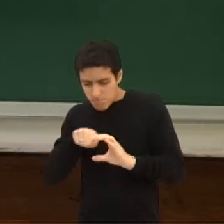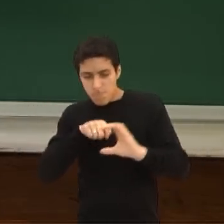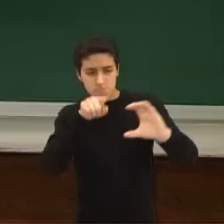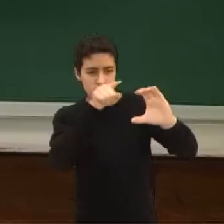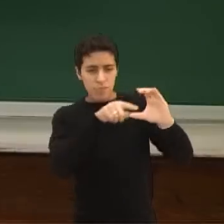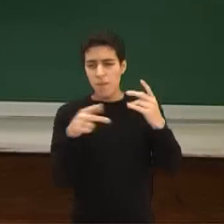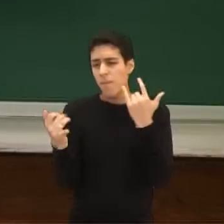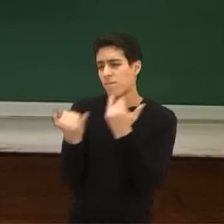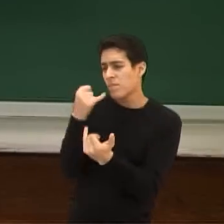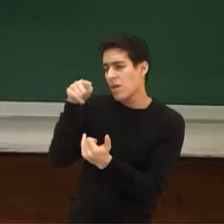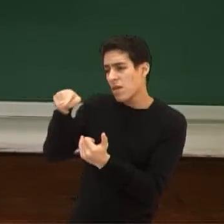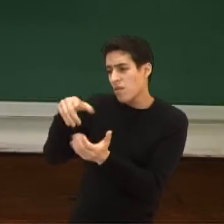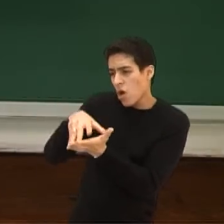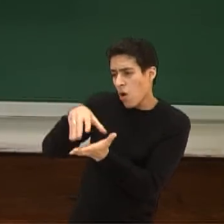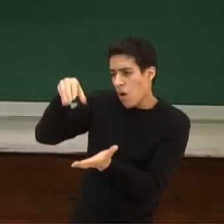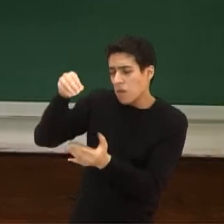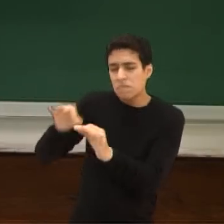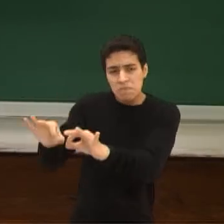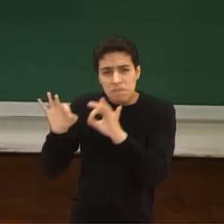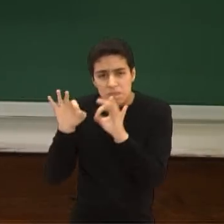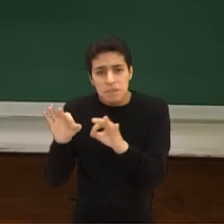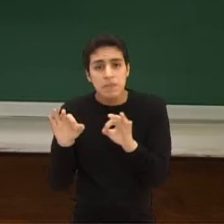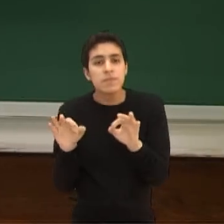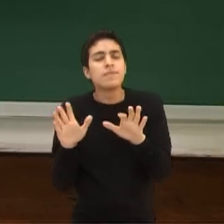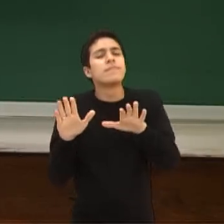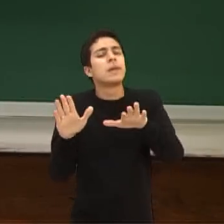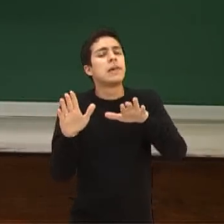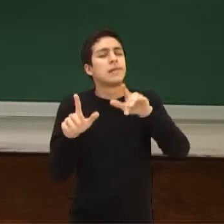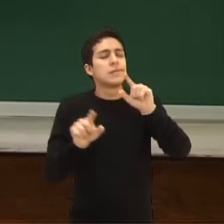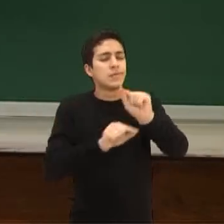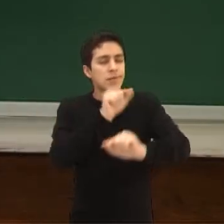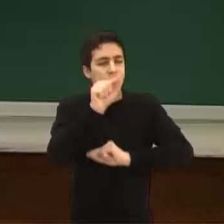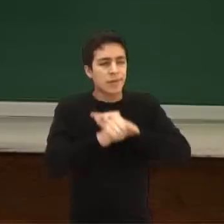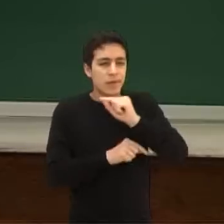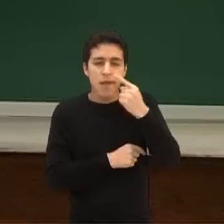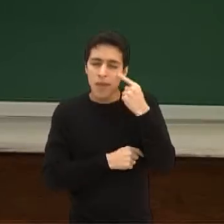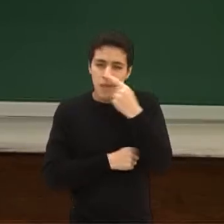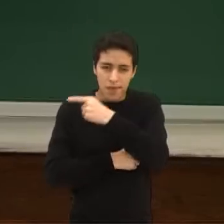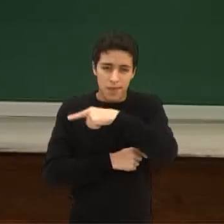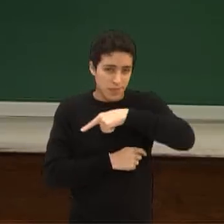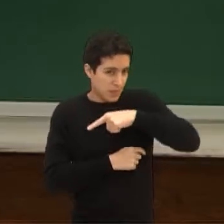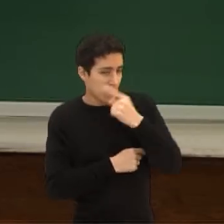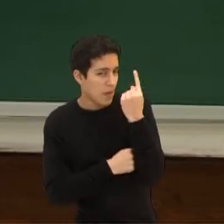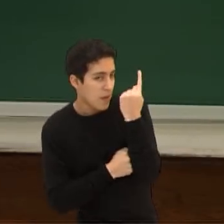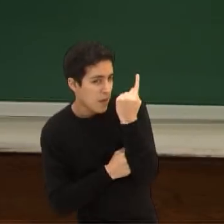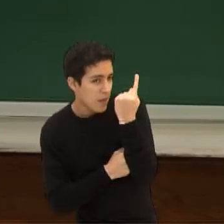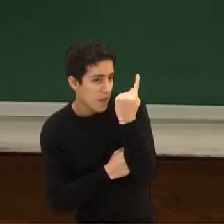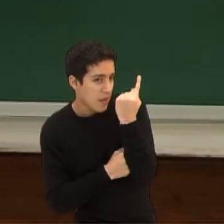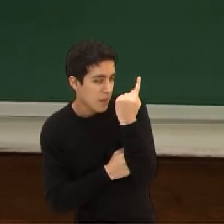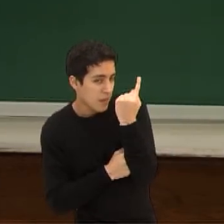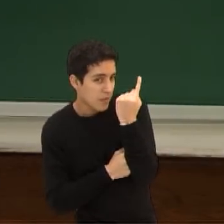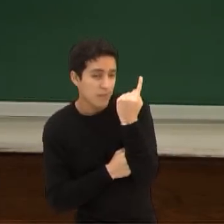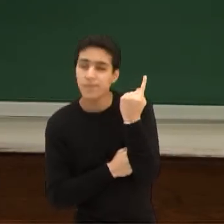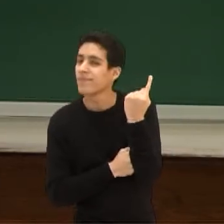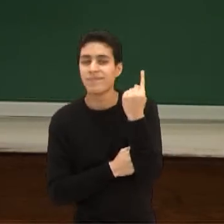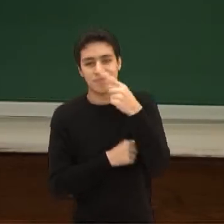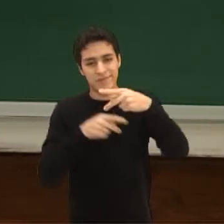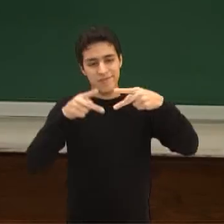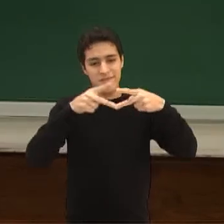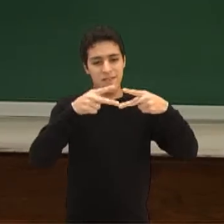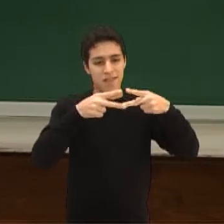ali no cone. Mas, o que tem mais ali? Aqui nós temos apenas um círculo, nós temos